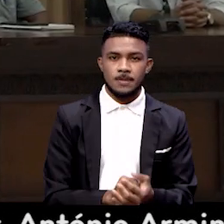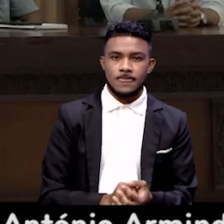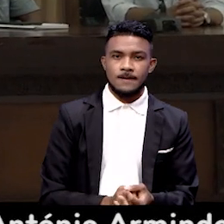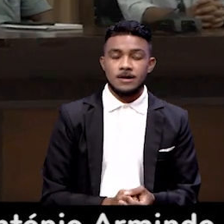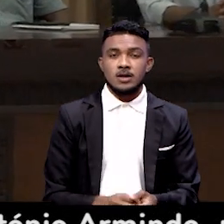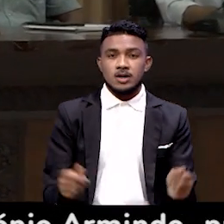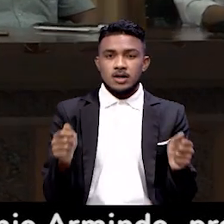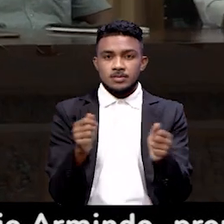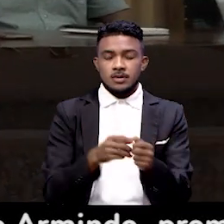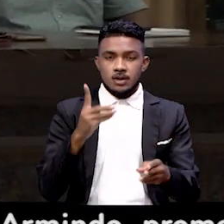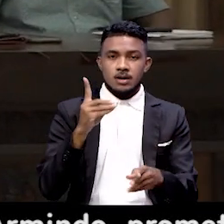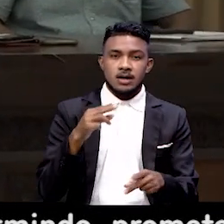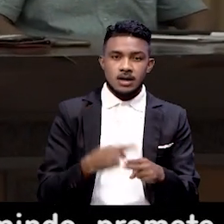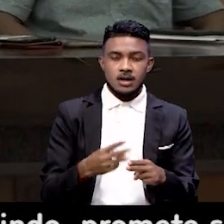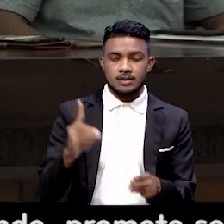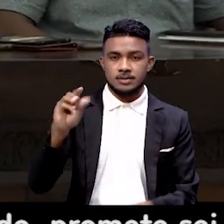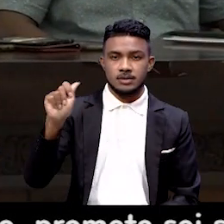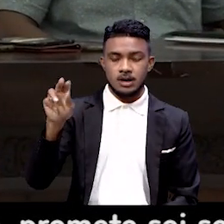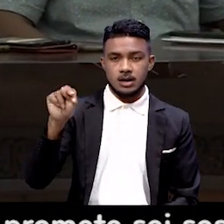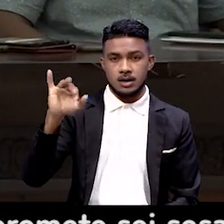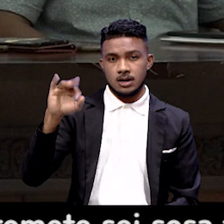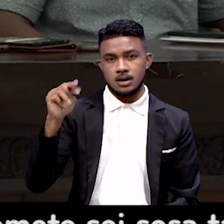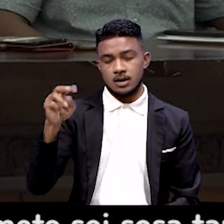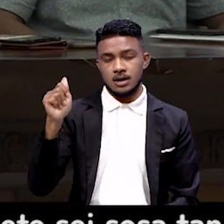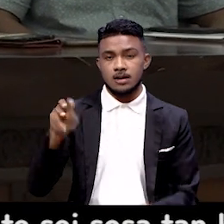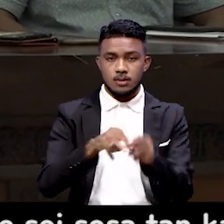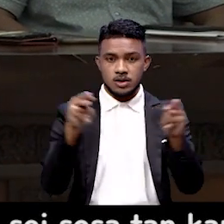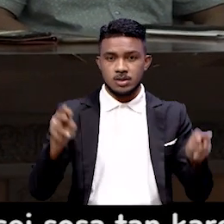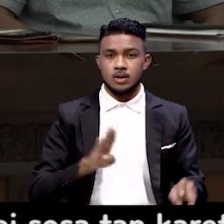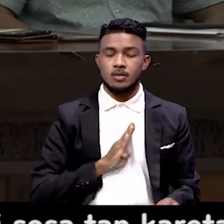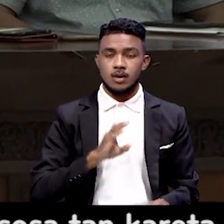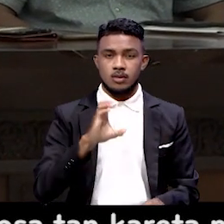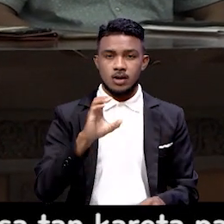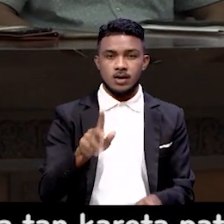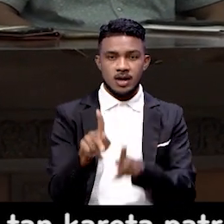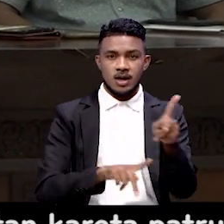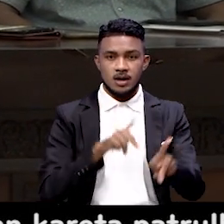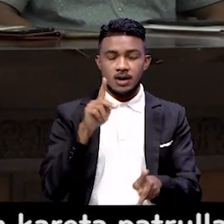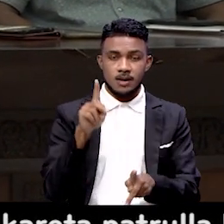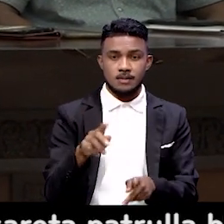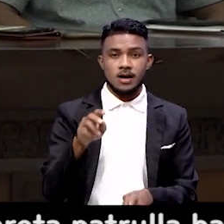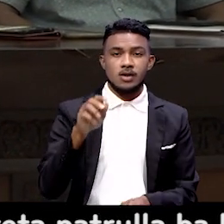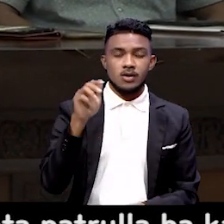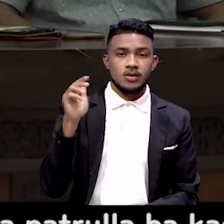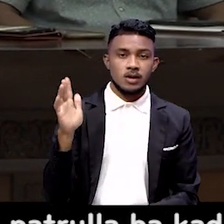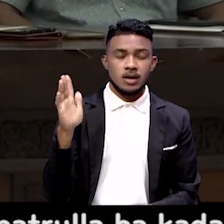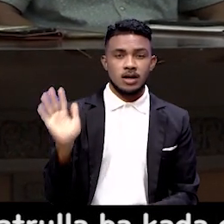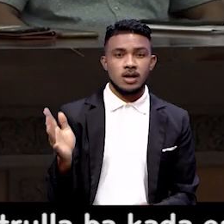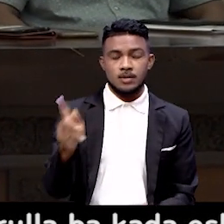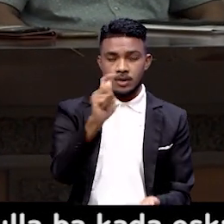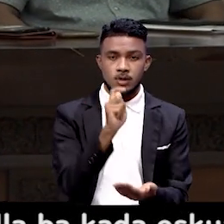de Danina esclarece e a município local se falta quase em Marinho Lima Nulo, mas se deu sim